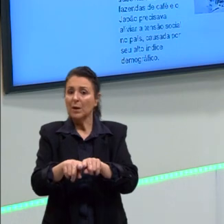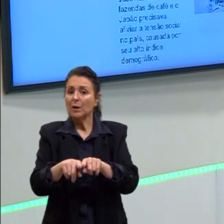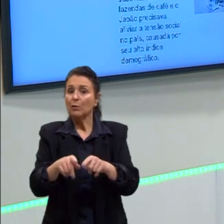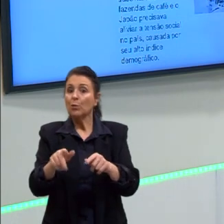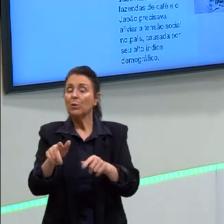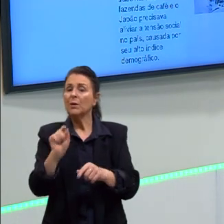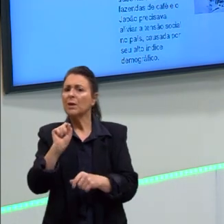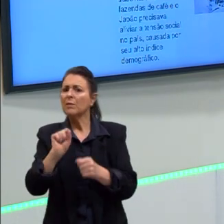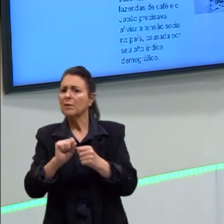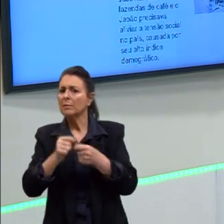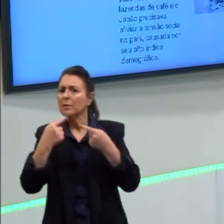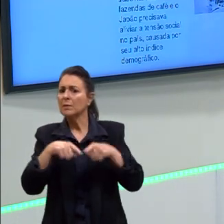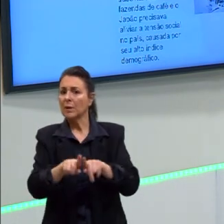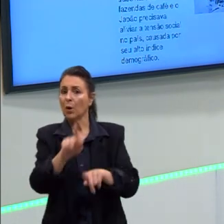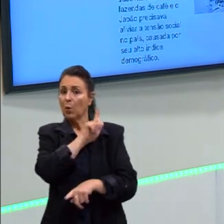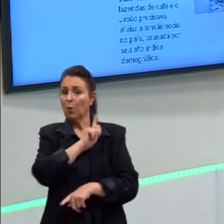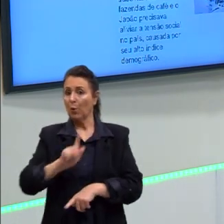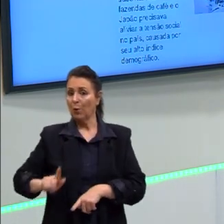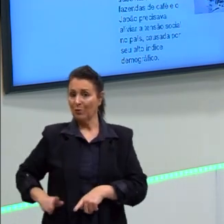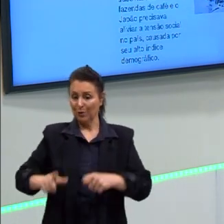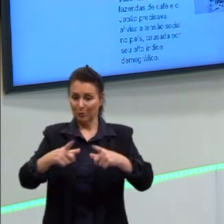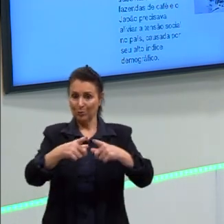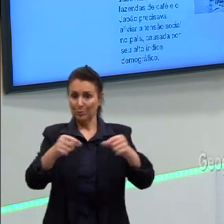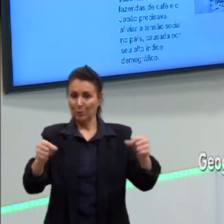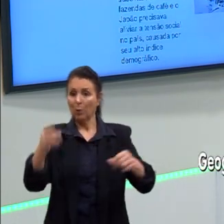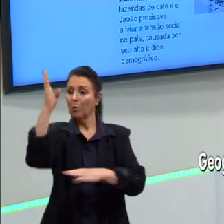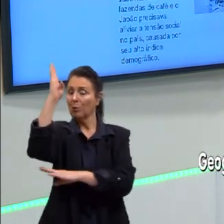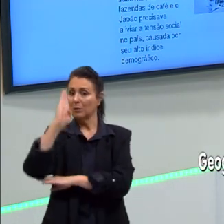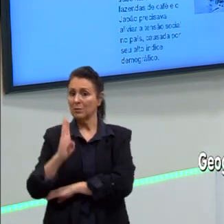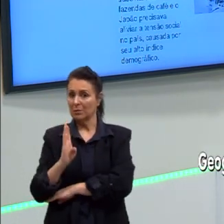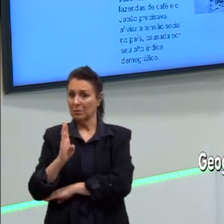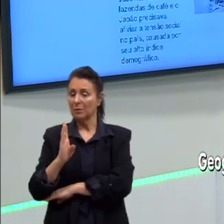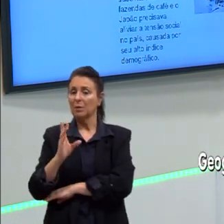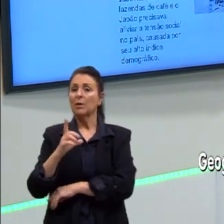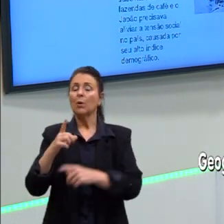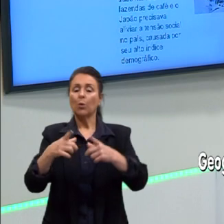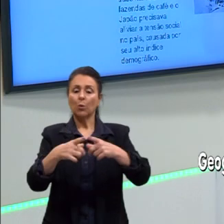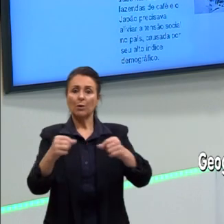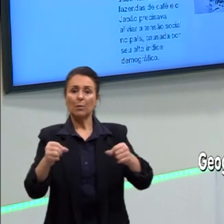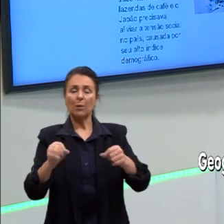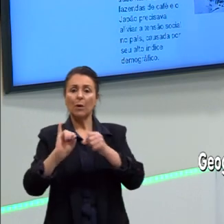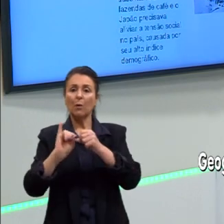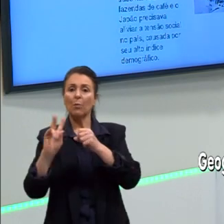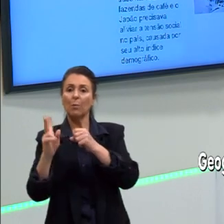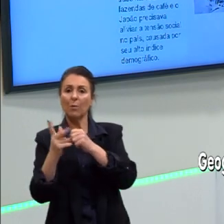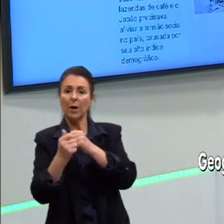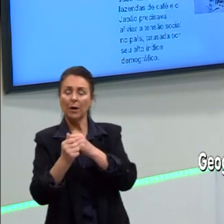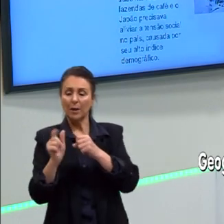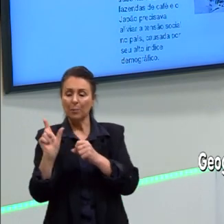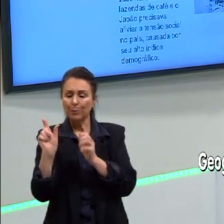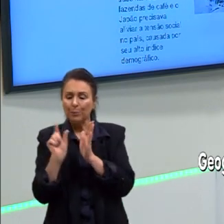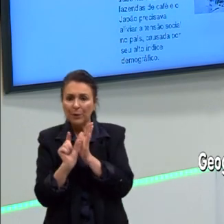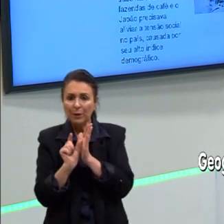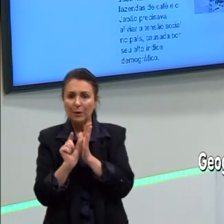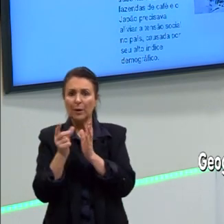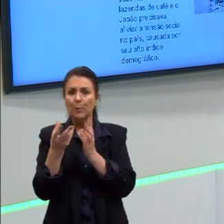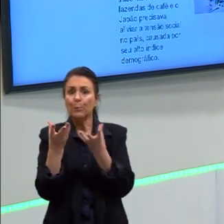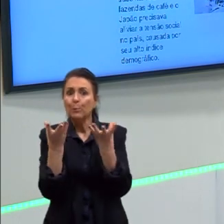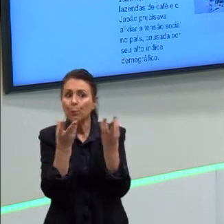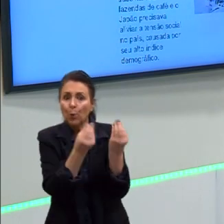governos tá o governo do Japão Então tinha um excedente populacional muito grande né Japão é uma ilha muito pequena muita gente tão bom